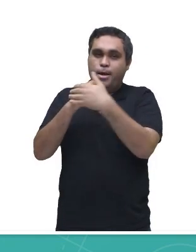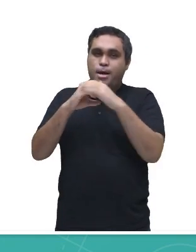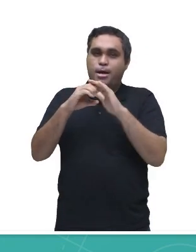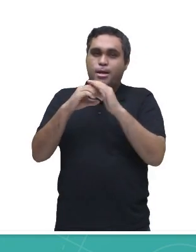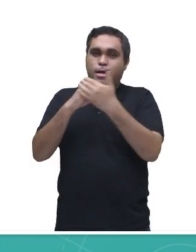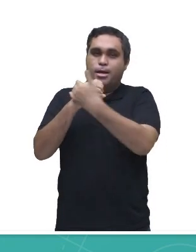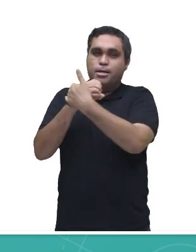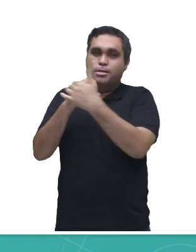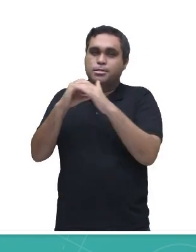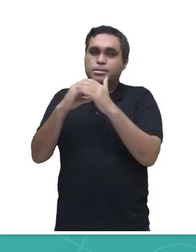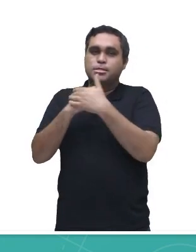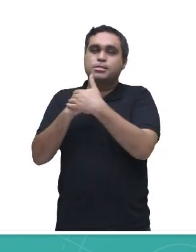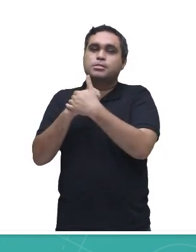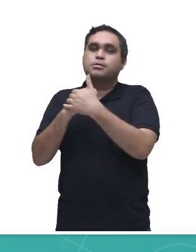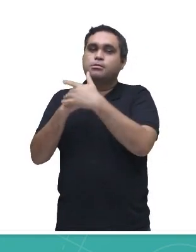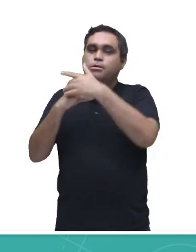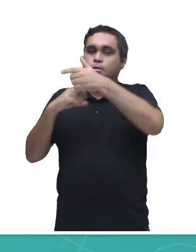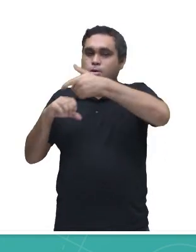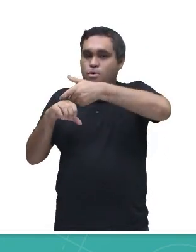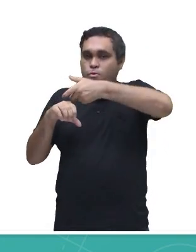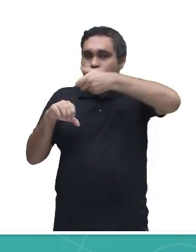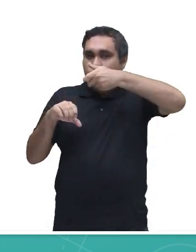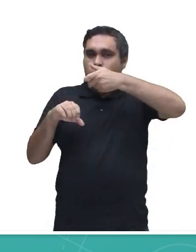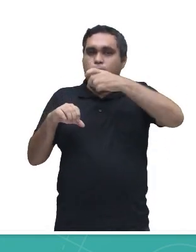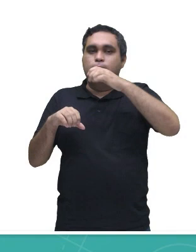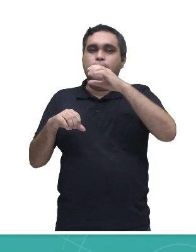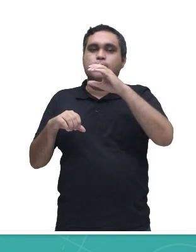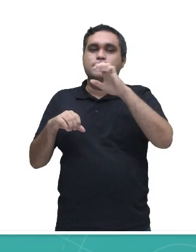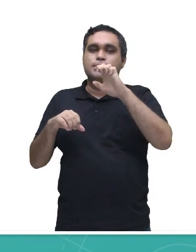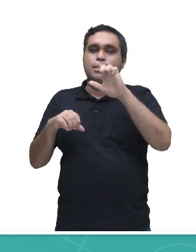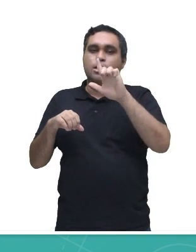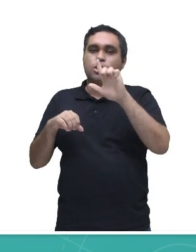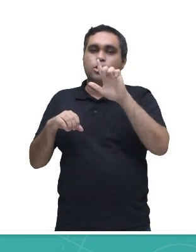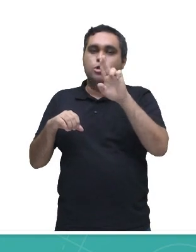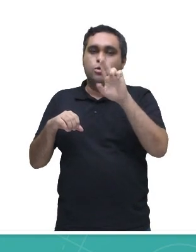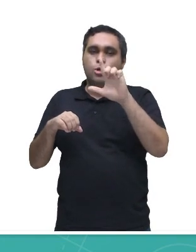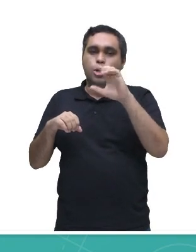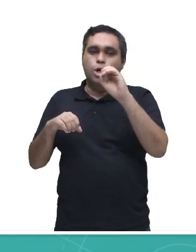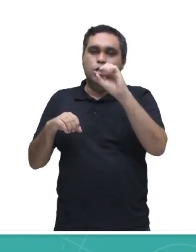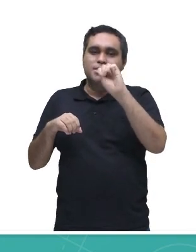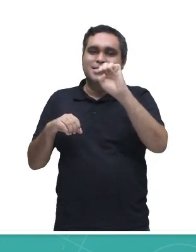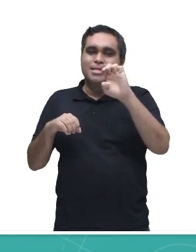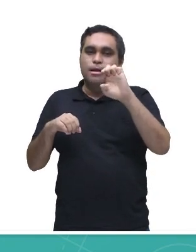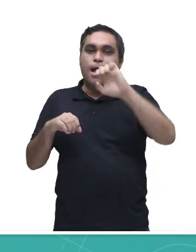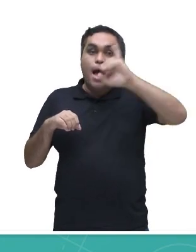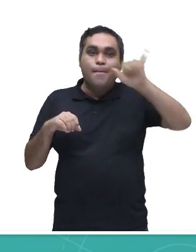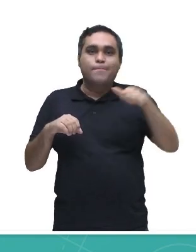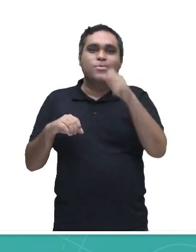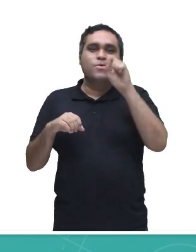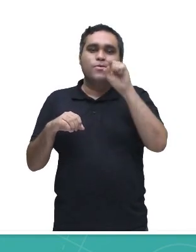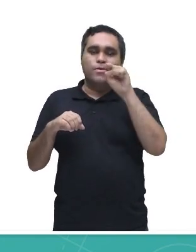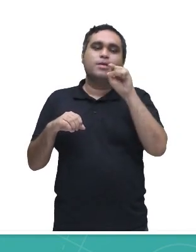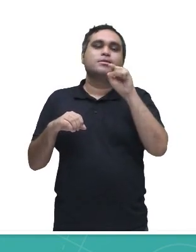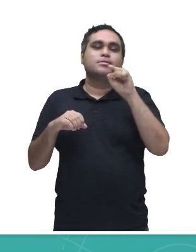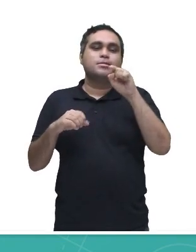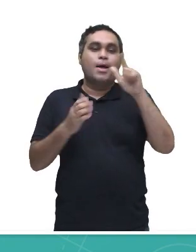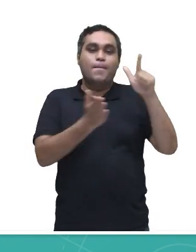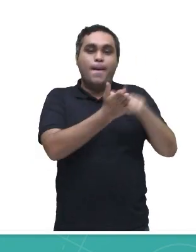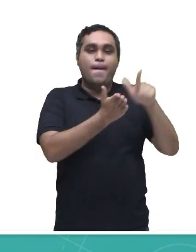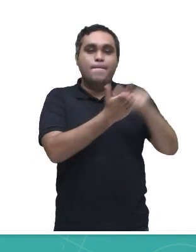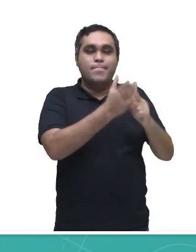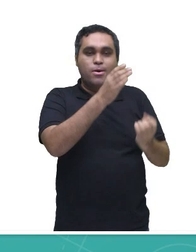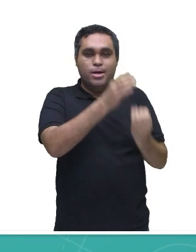celulose e aproveita para fazer o quê? Papel, isso mesmo, seu caderninho aí que você está anotando, a sua agendinha aí que